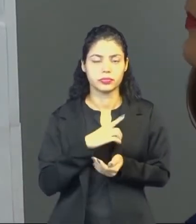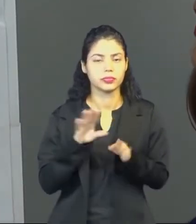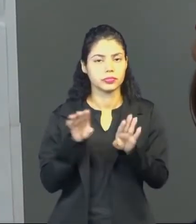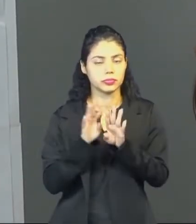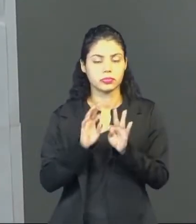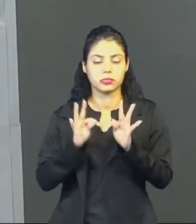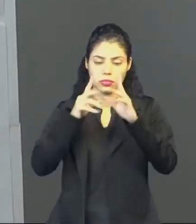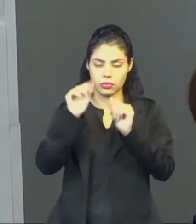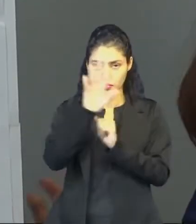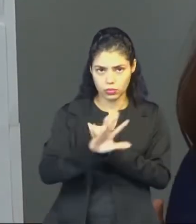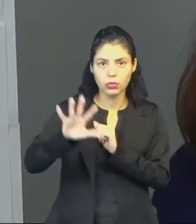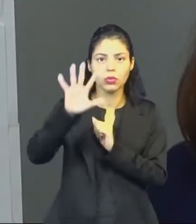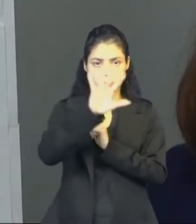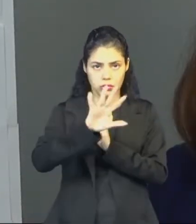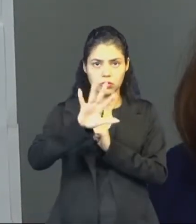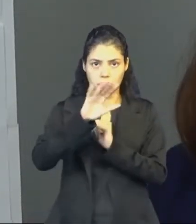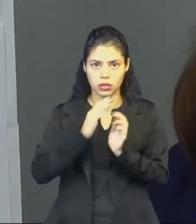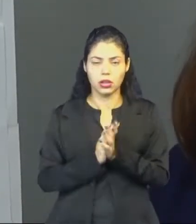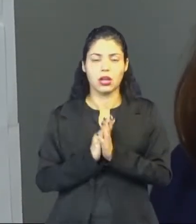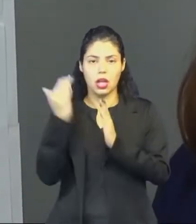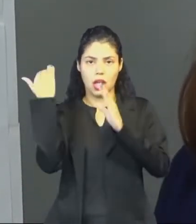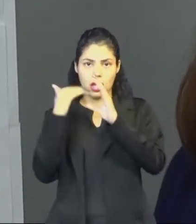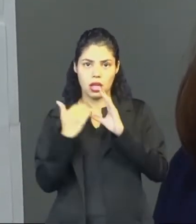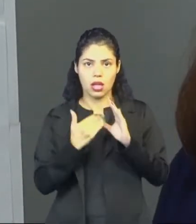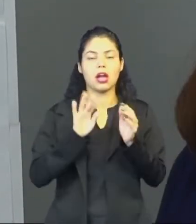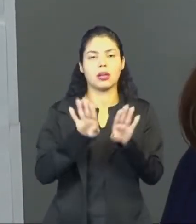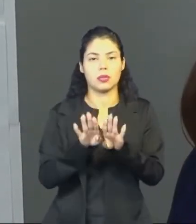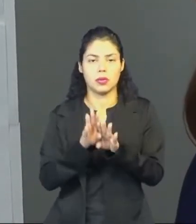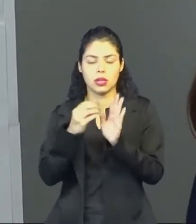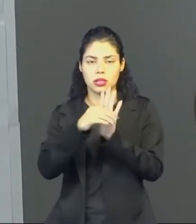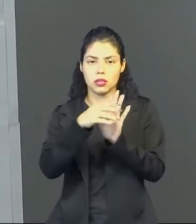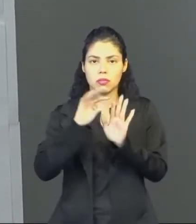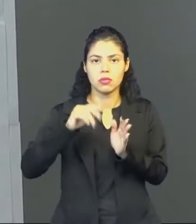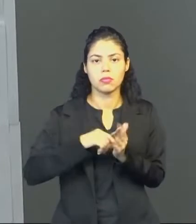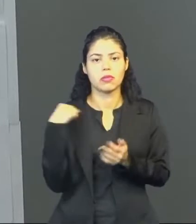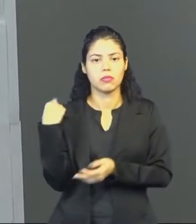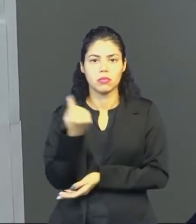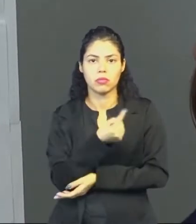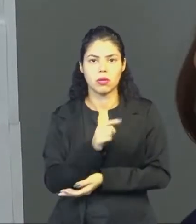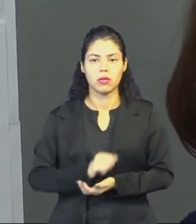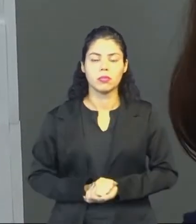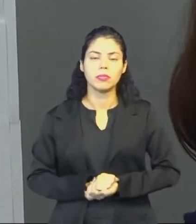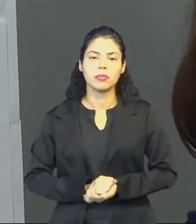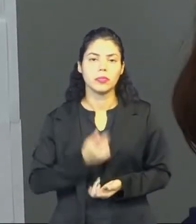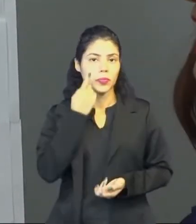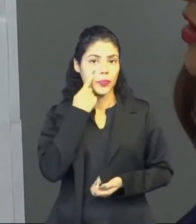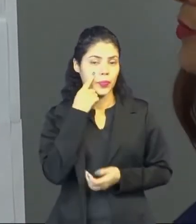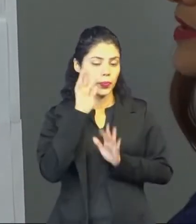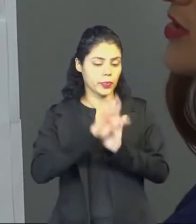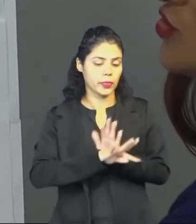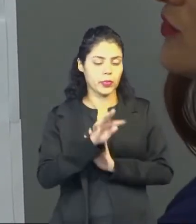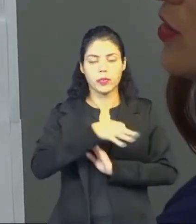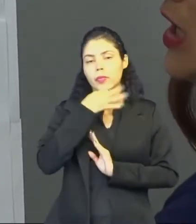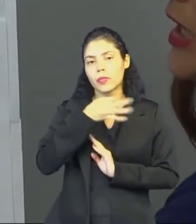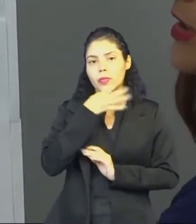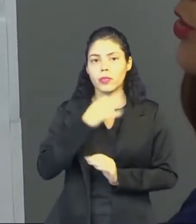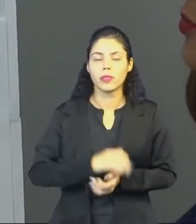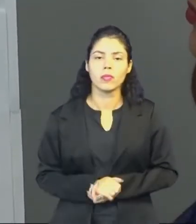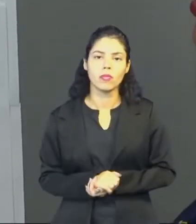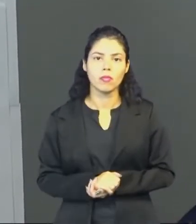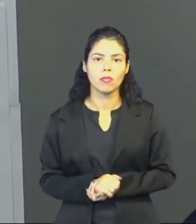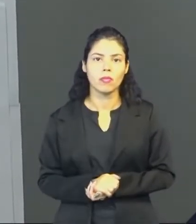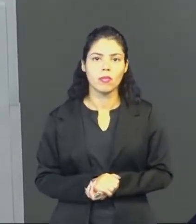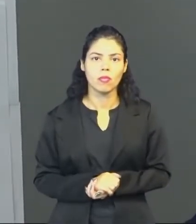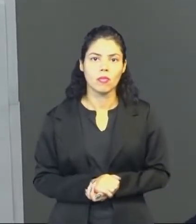ele completa a mensagem, que ele quer transmitir aí. Olha o que ele diz aqui nesse texto argumentativo.